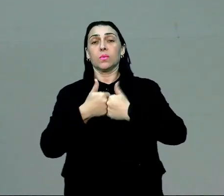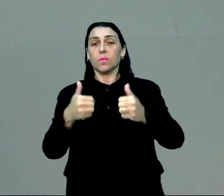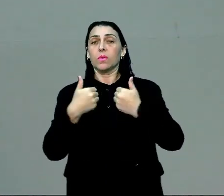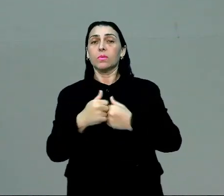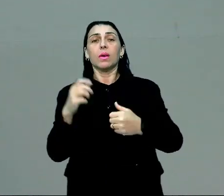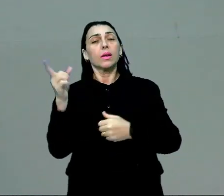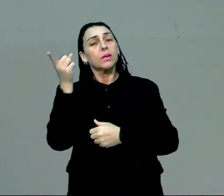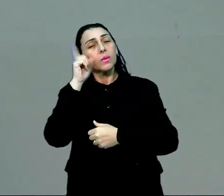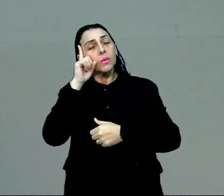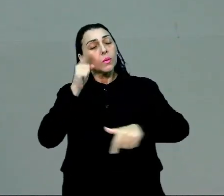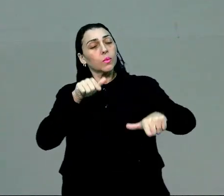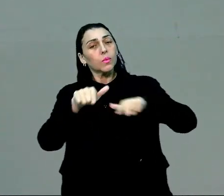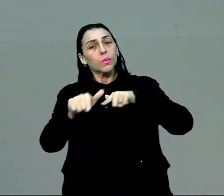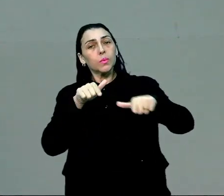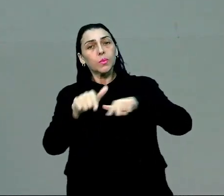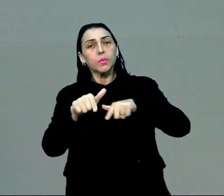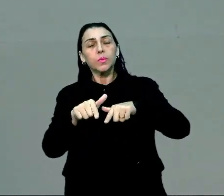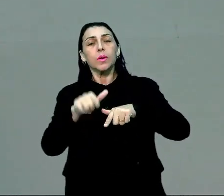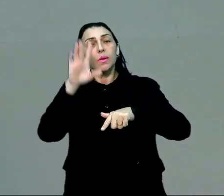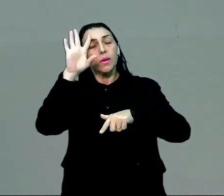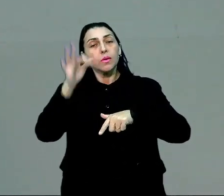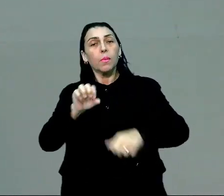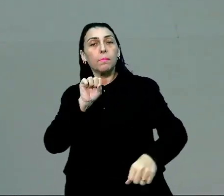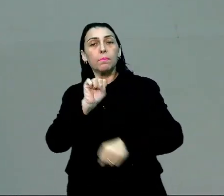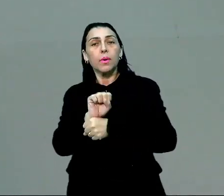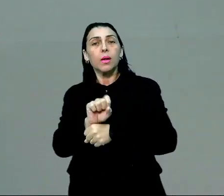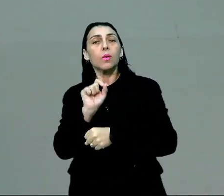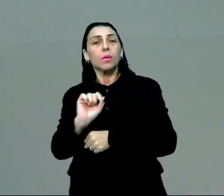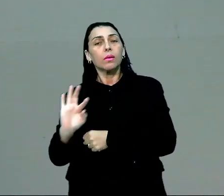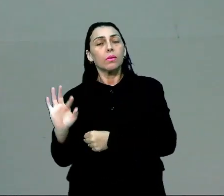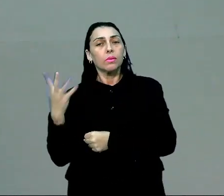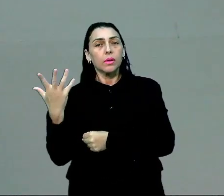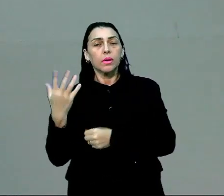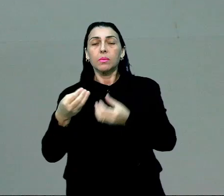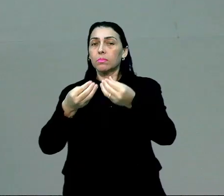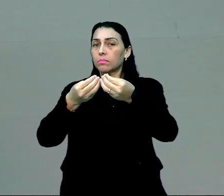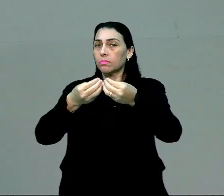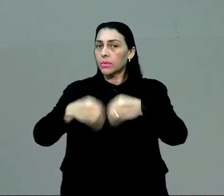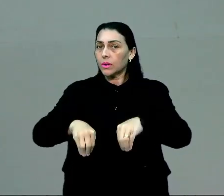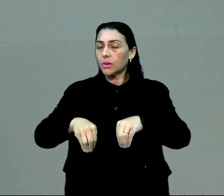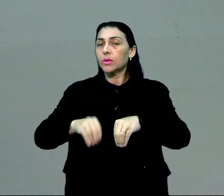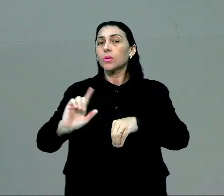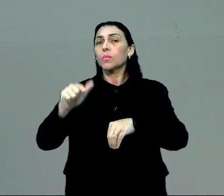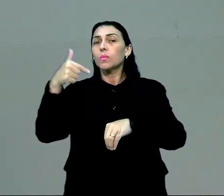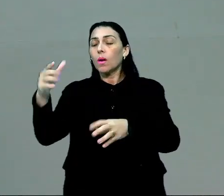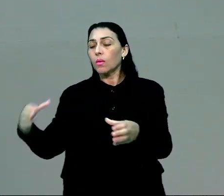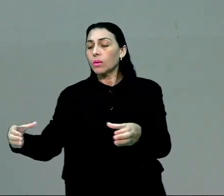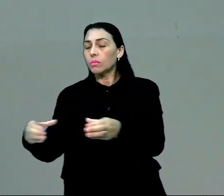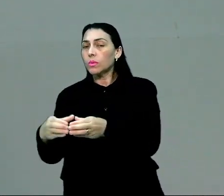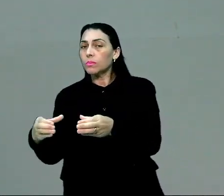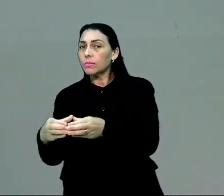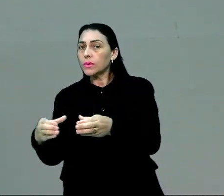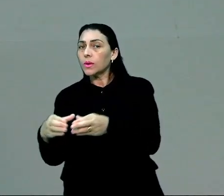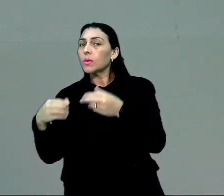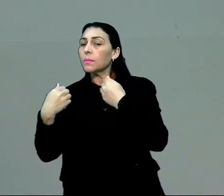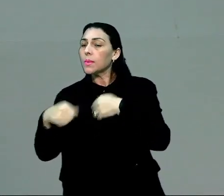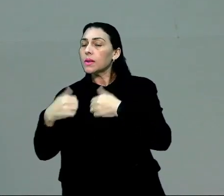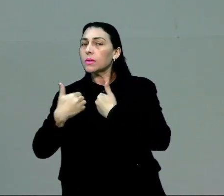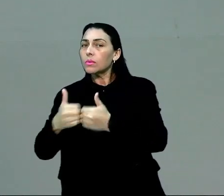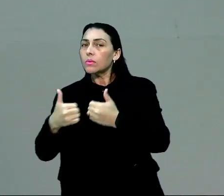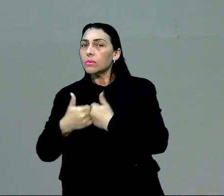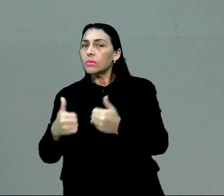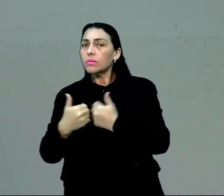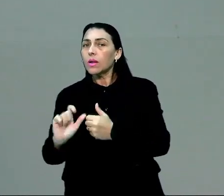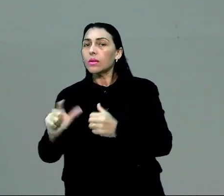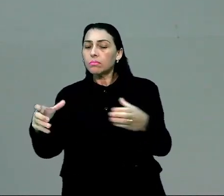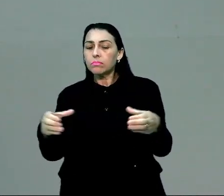trabalhar todos os dias. Quando eles resolvem parar, o que acontece? Prejudica uma outra parcela da população. E essa outra